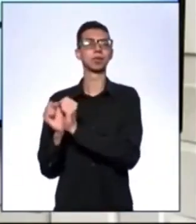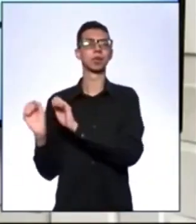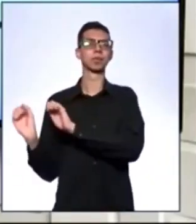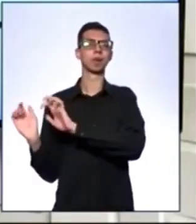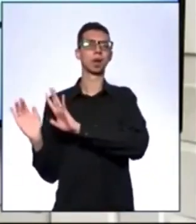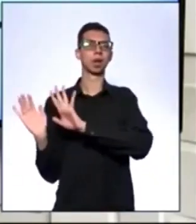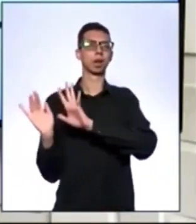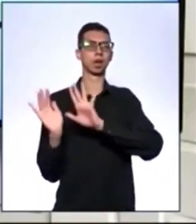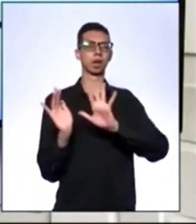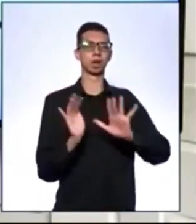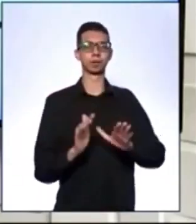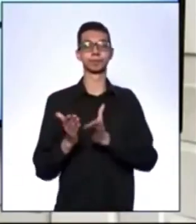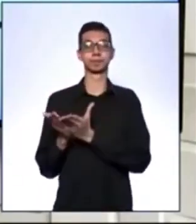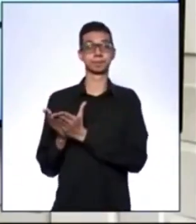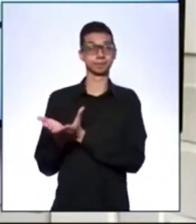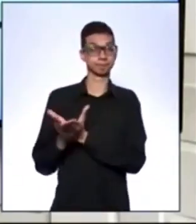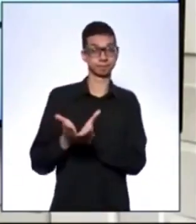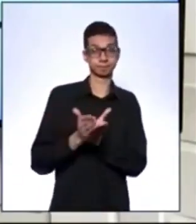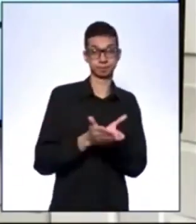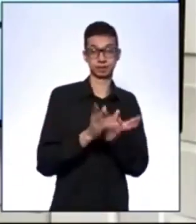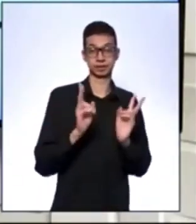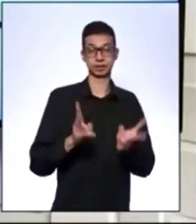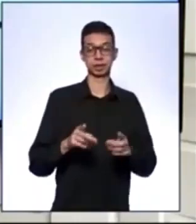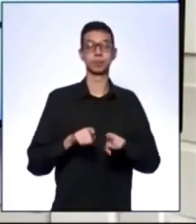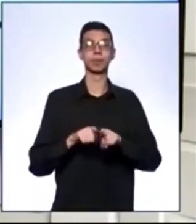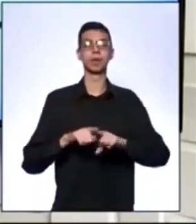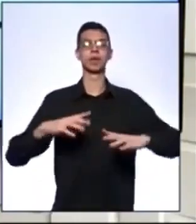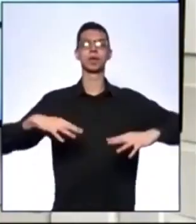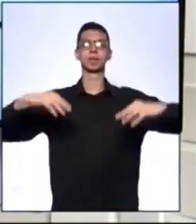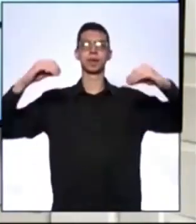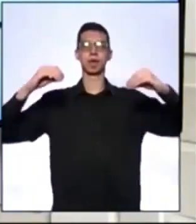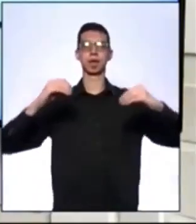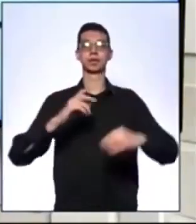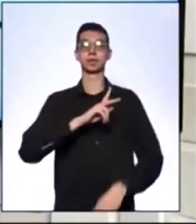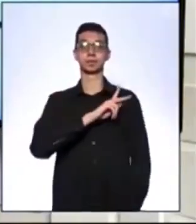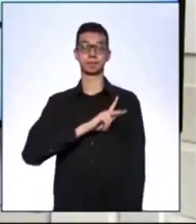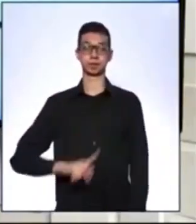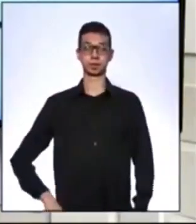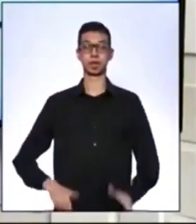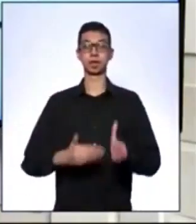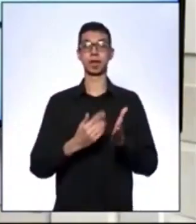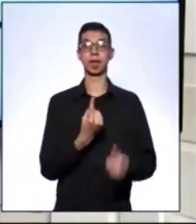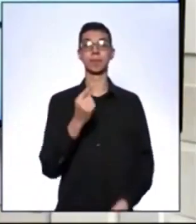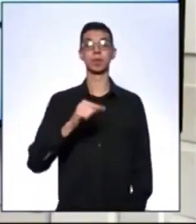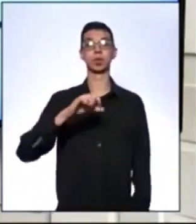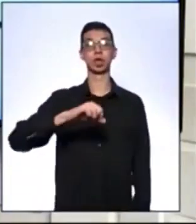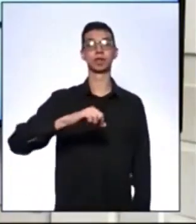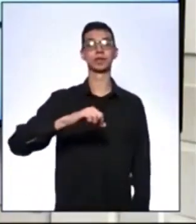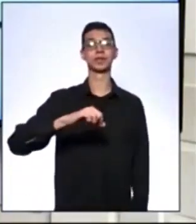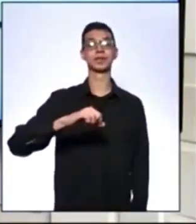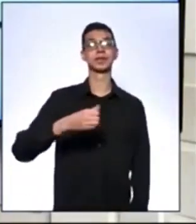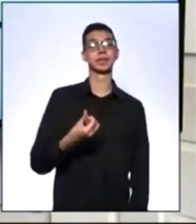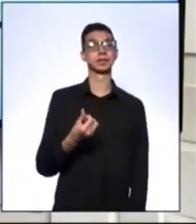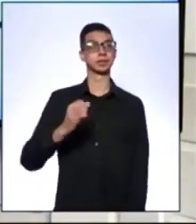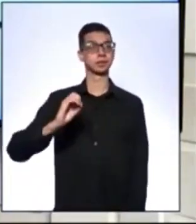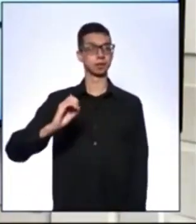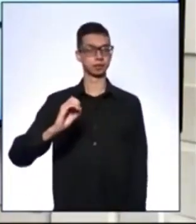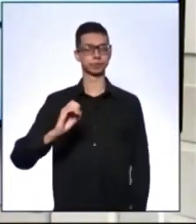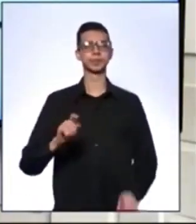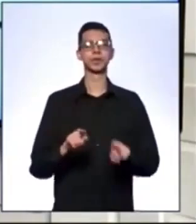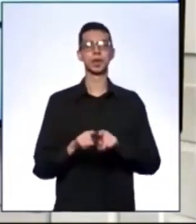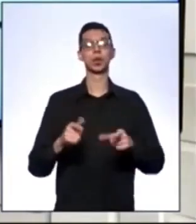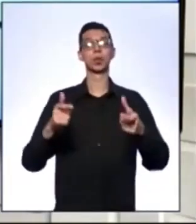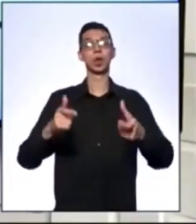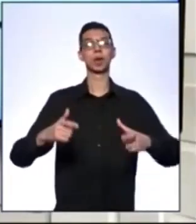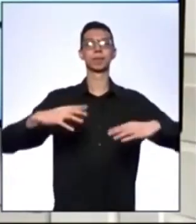não é? O Palácio do Catete, que foi o palácio presidencial até 1960. É o palácio onde Getúlio